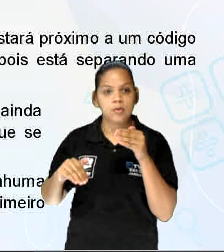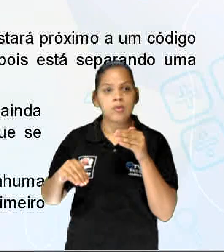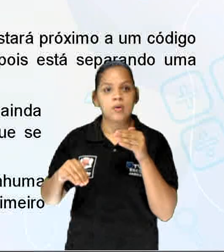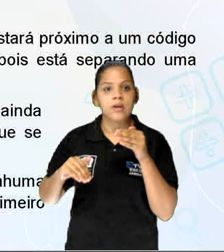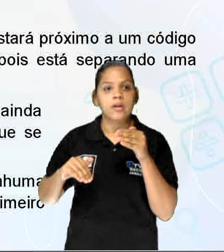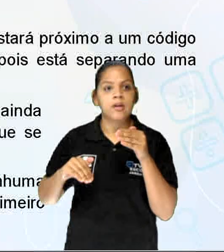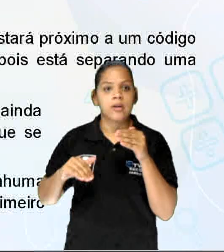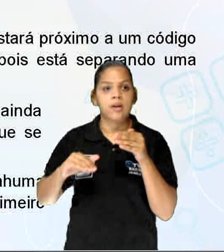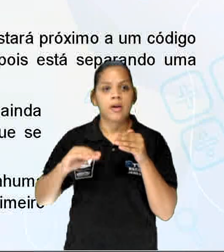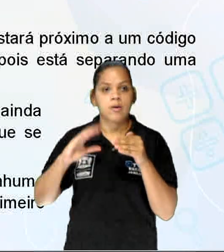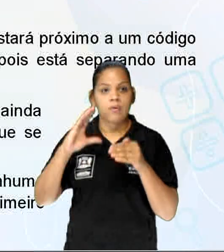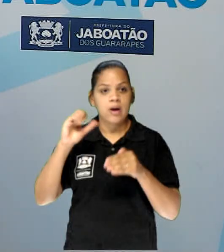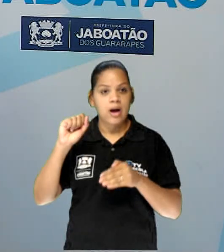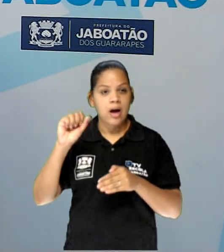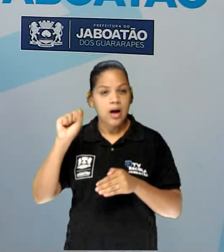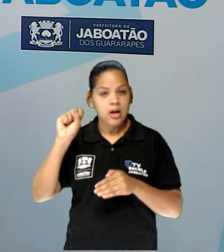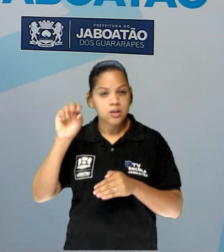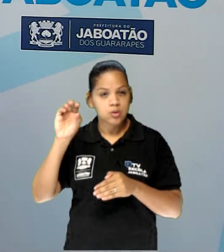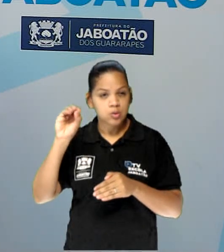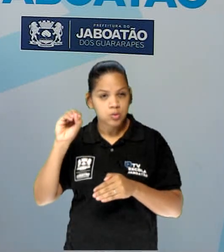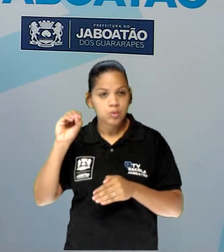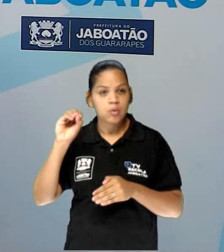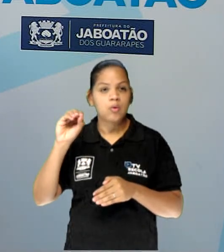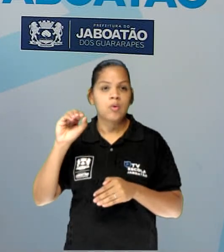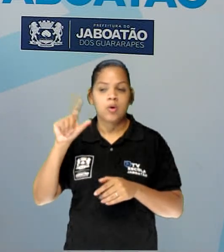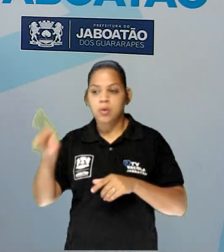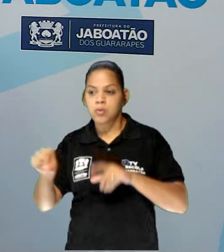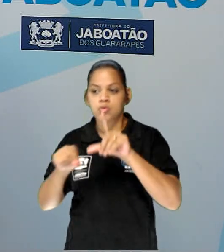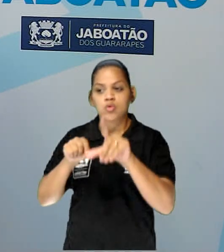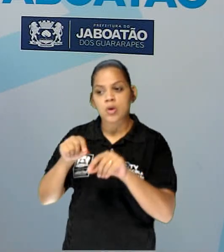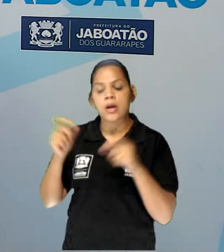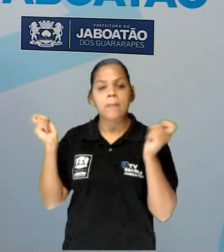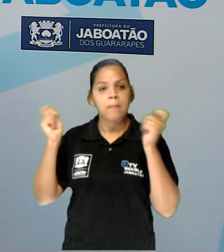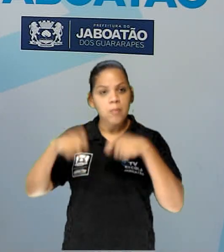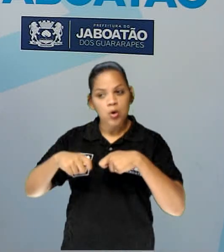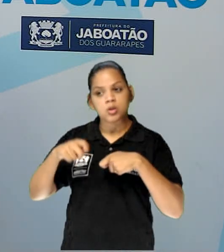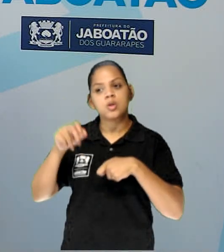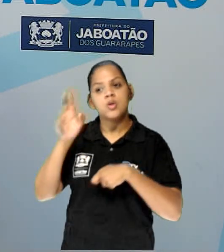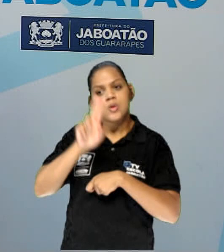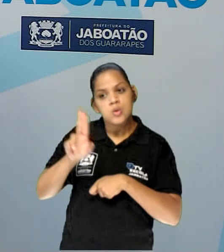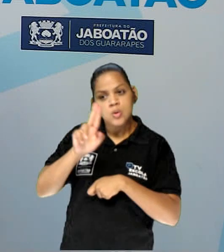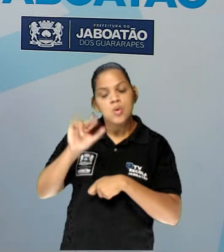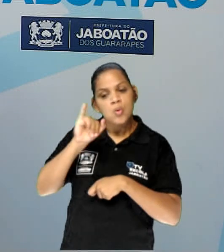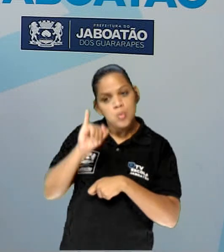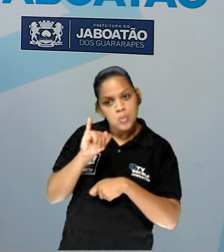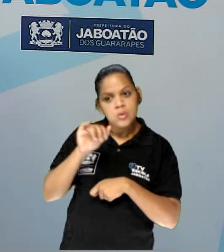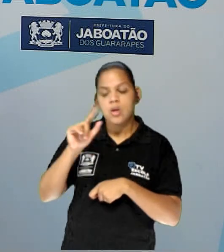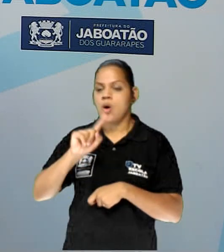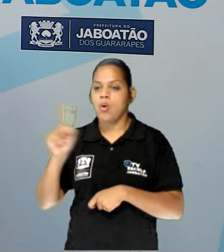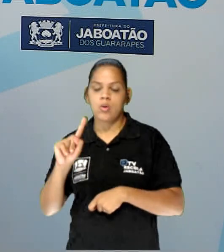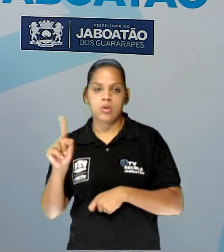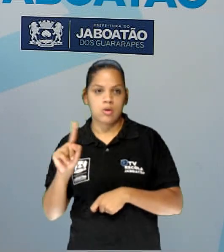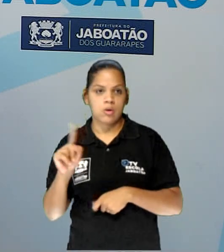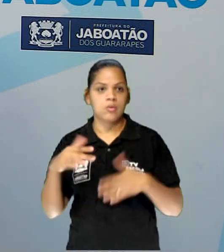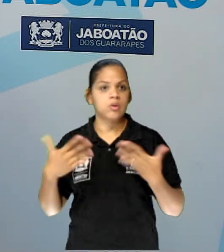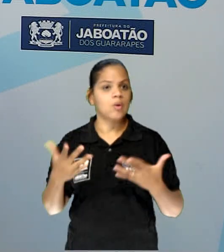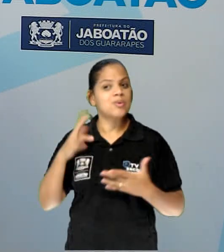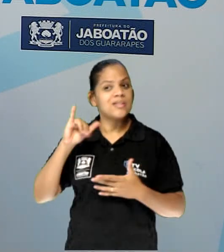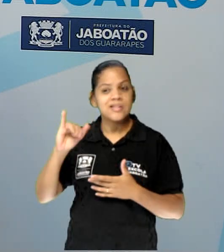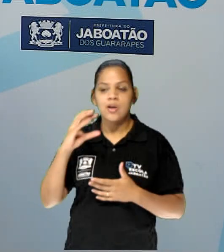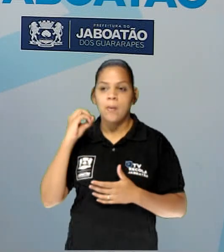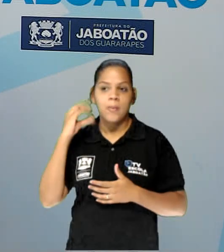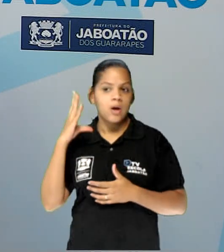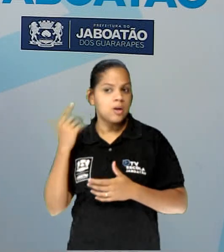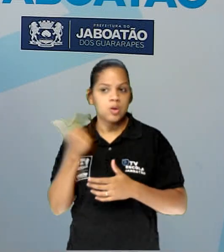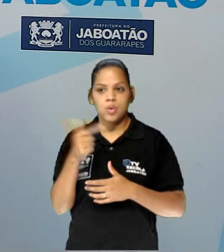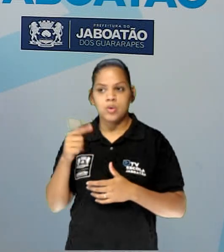facultativo. Pessoal, a gente acabou de discutir isso aí na questão anterior. Se você não tem mais o aparelho e nem a caixa,